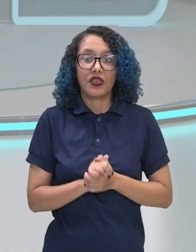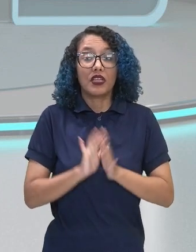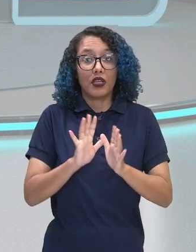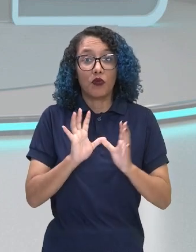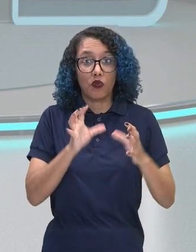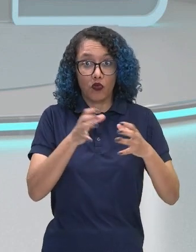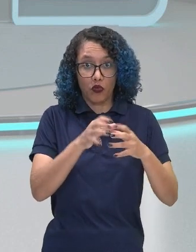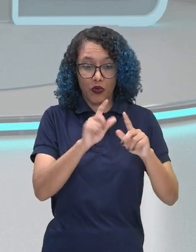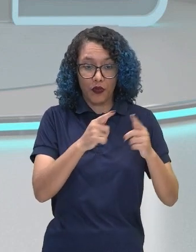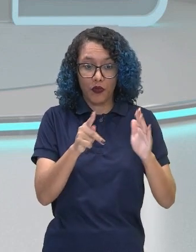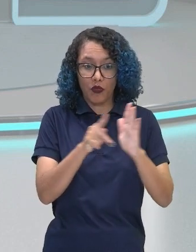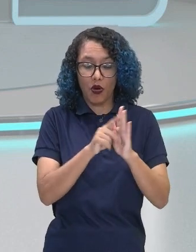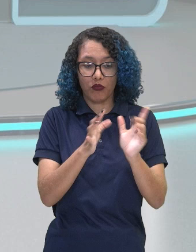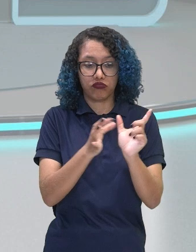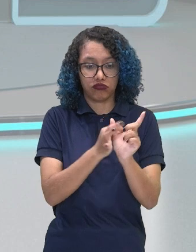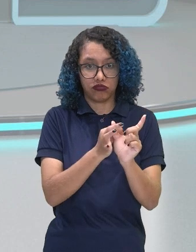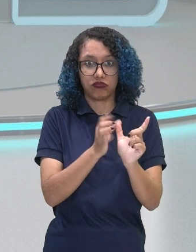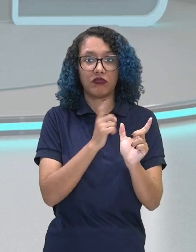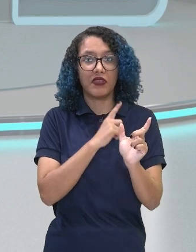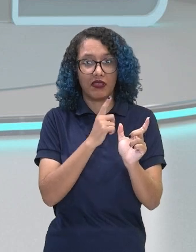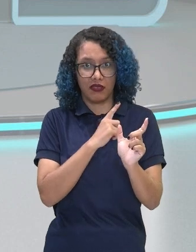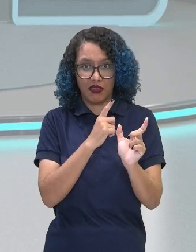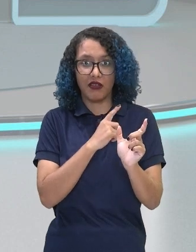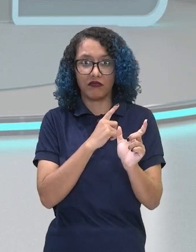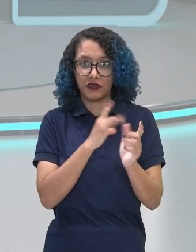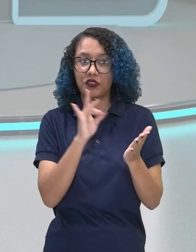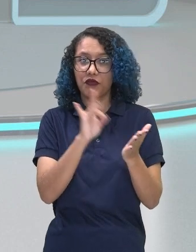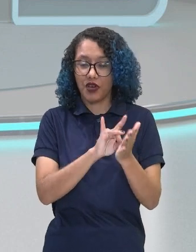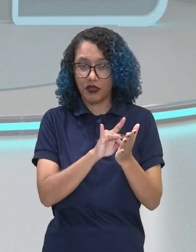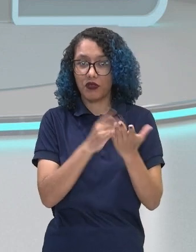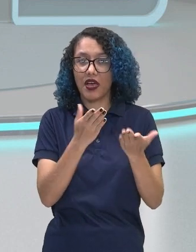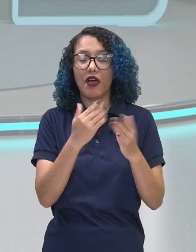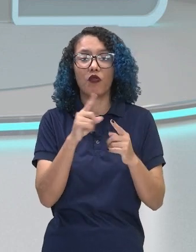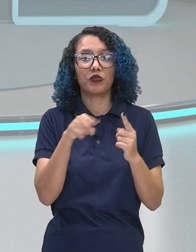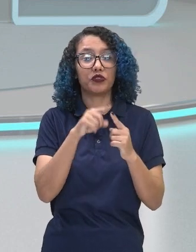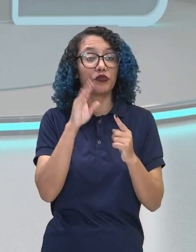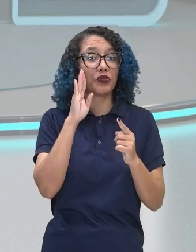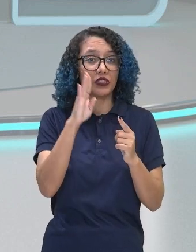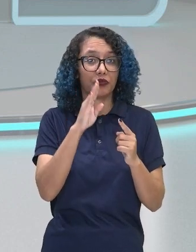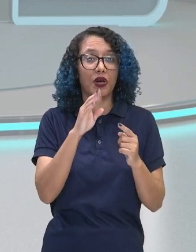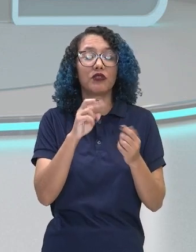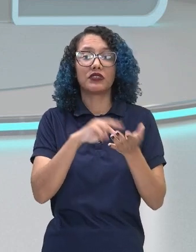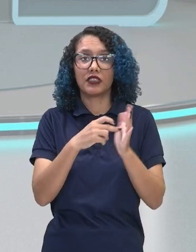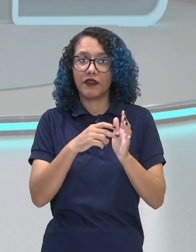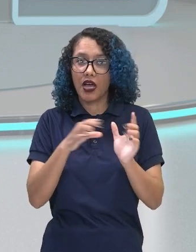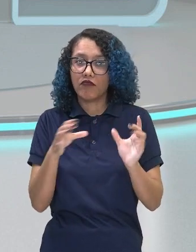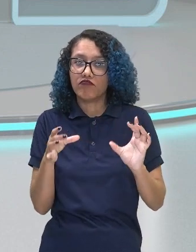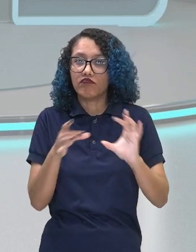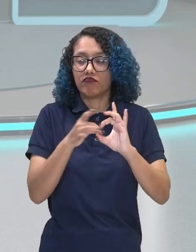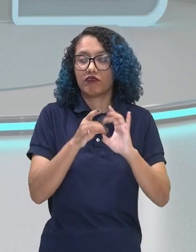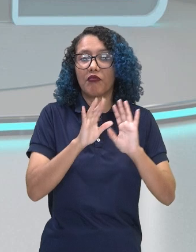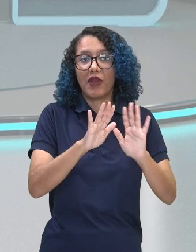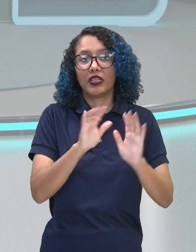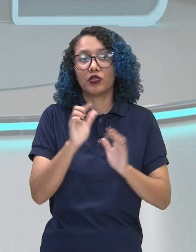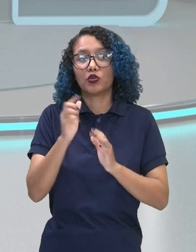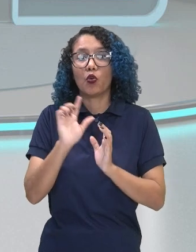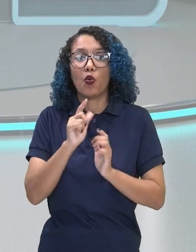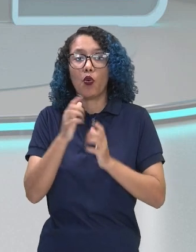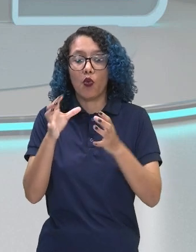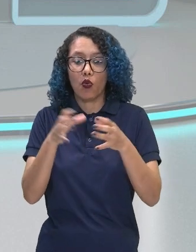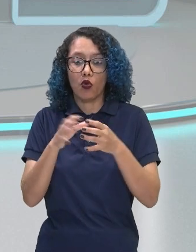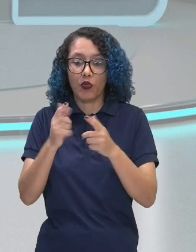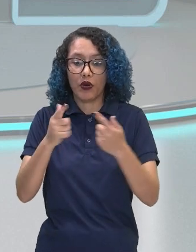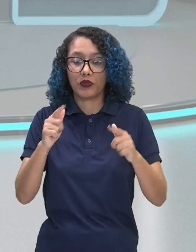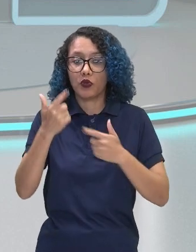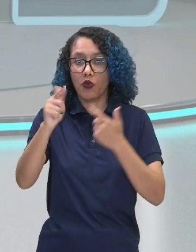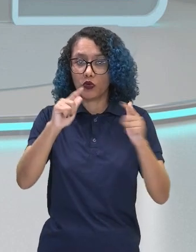principal é ser uma conexão, fazer uma conexão, ser um conector. No entanto, outras classes gramaticais, por vezes, podem